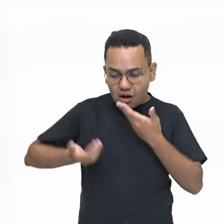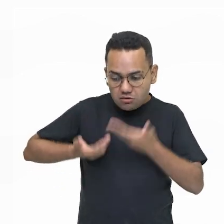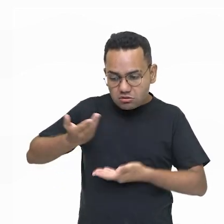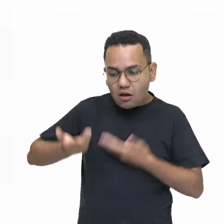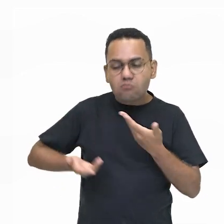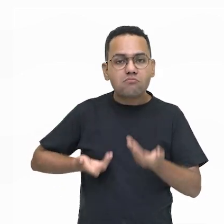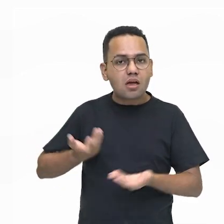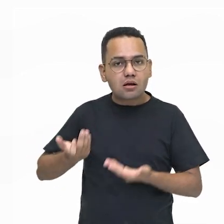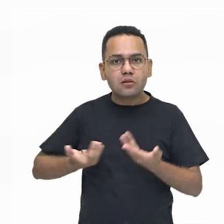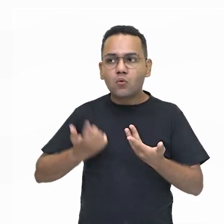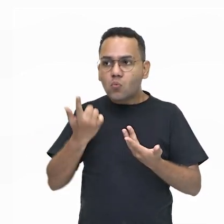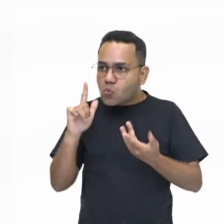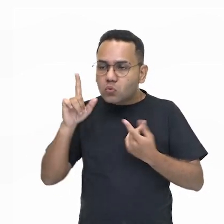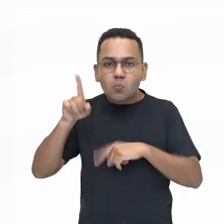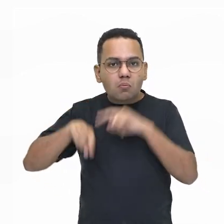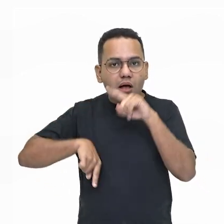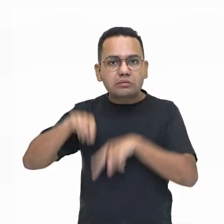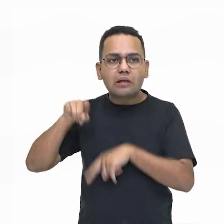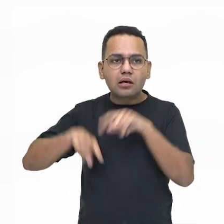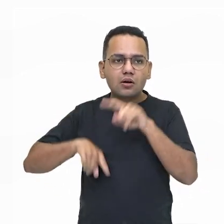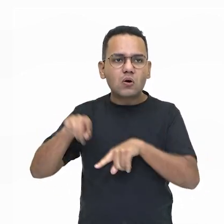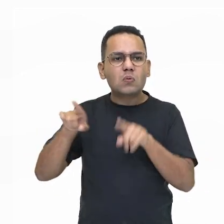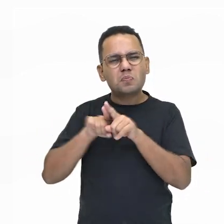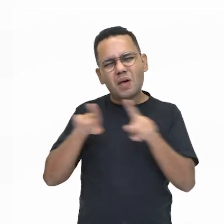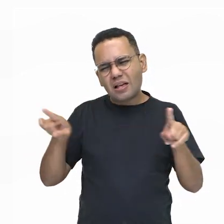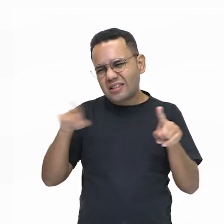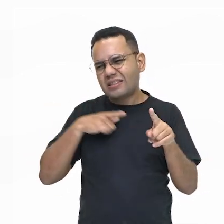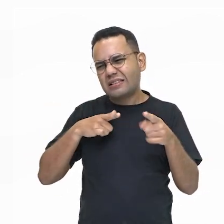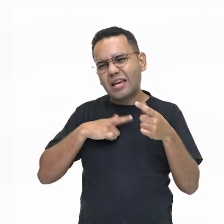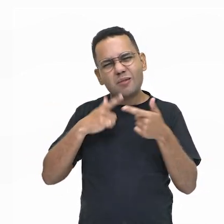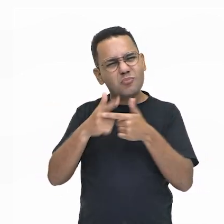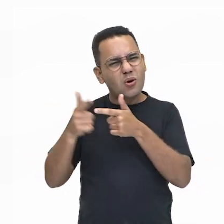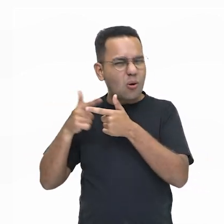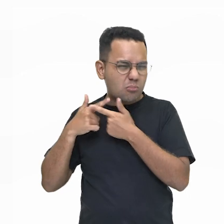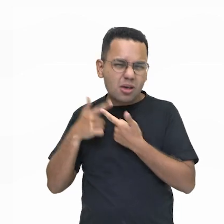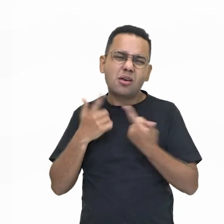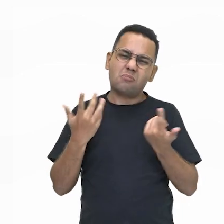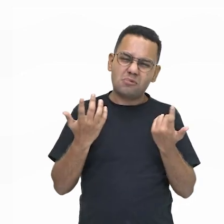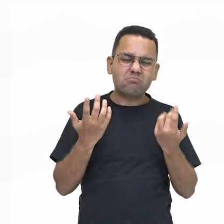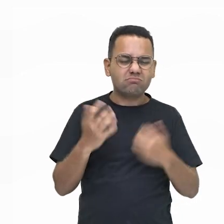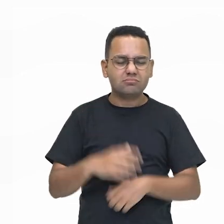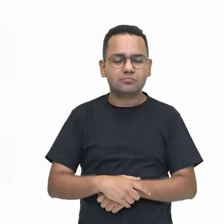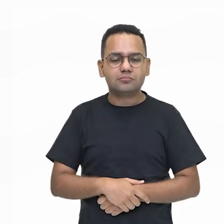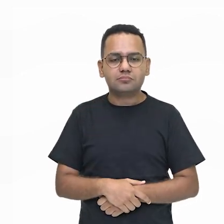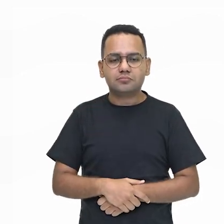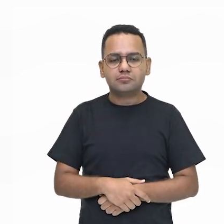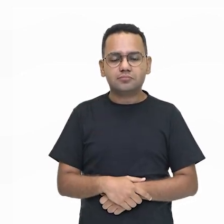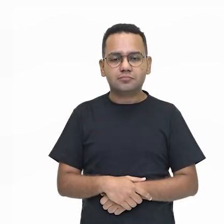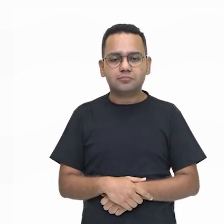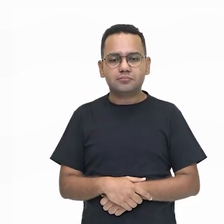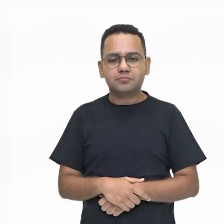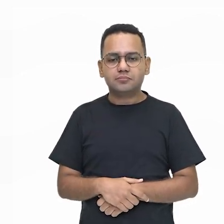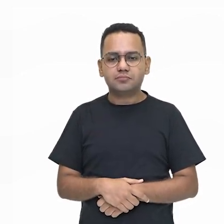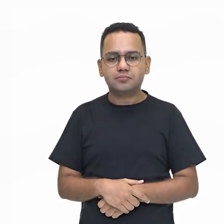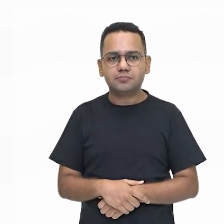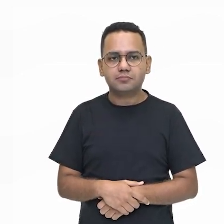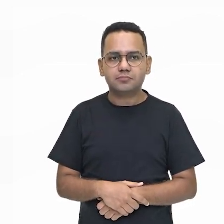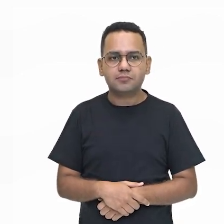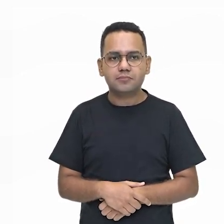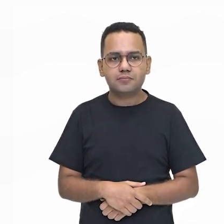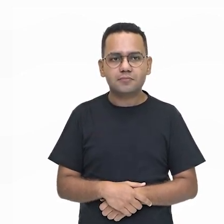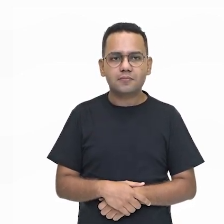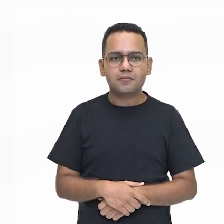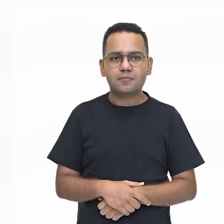e isso gera todo um problema no seu organismo. Ok, gente? Então é por isso que a gente